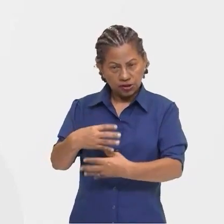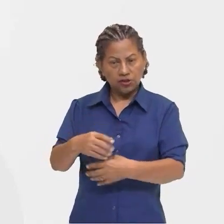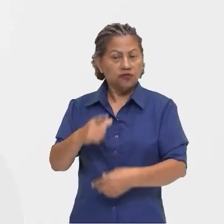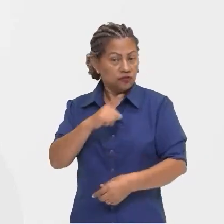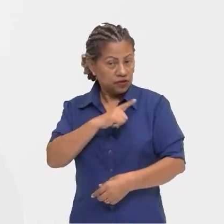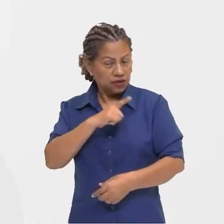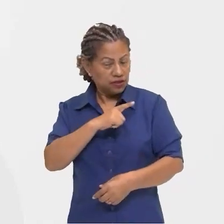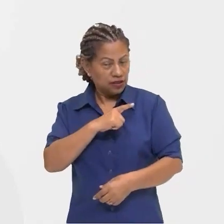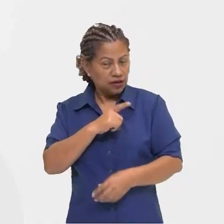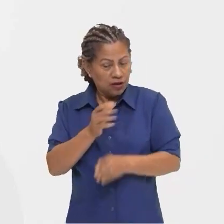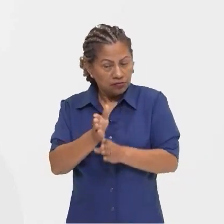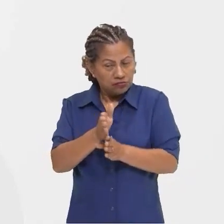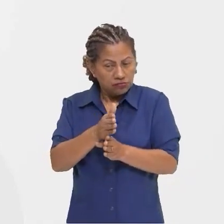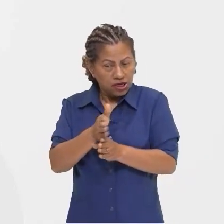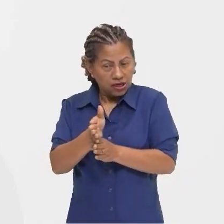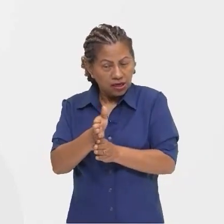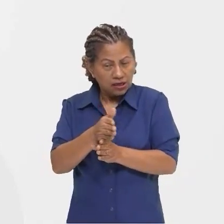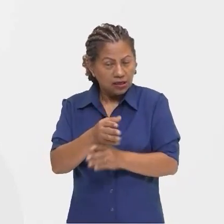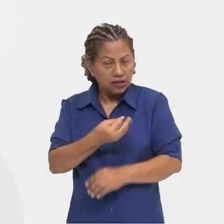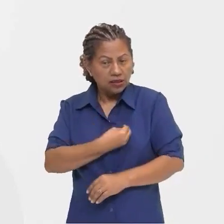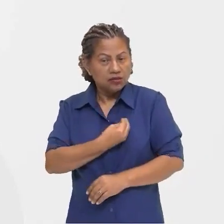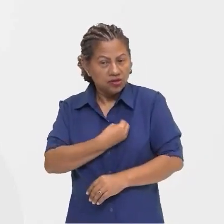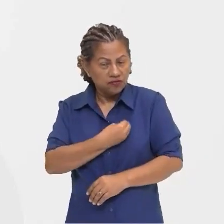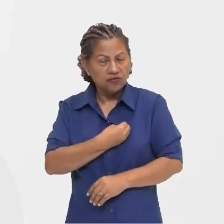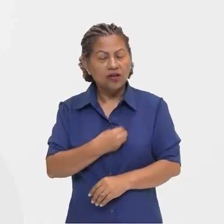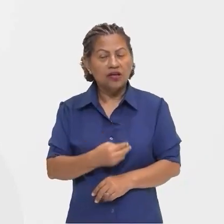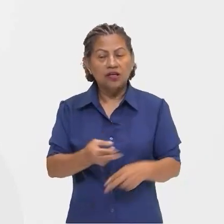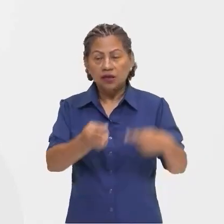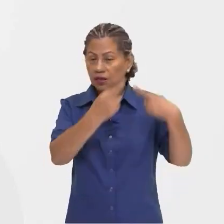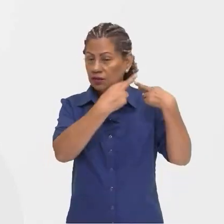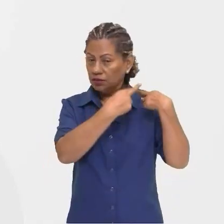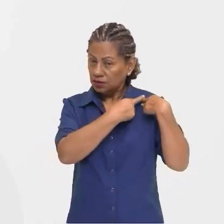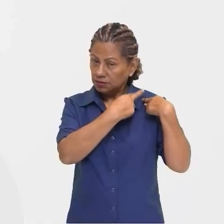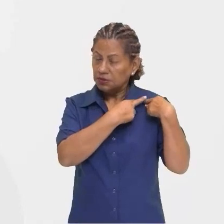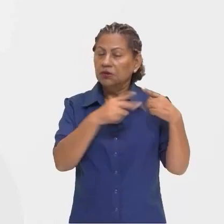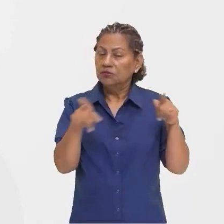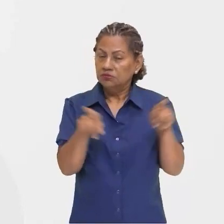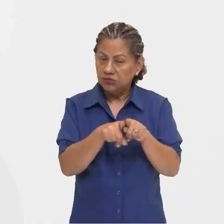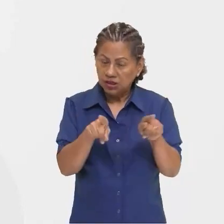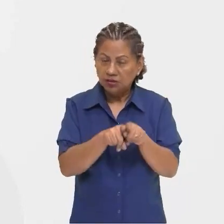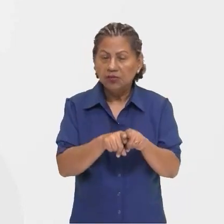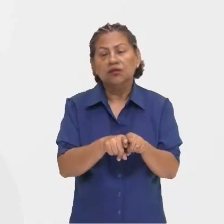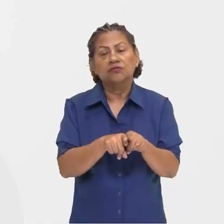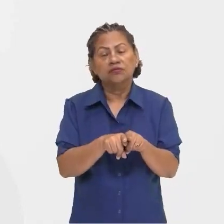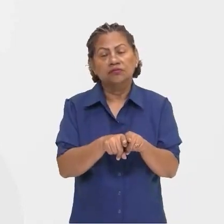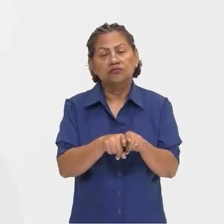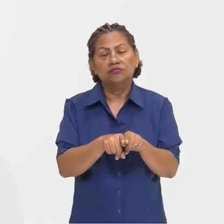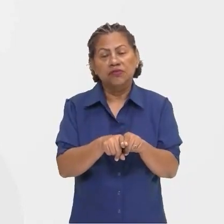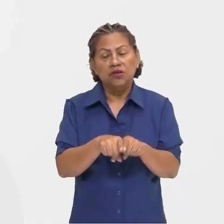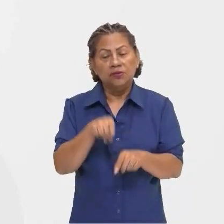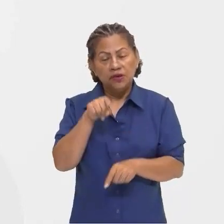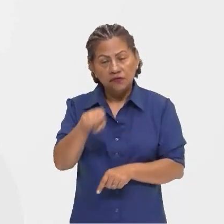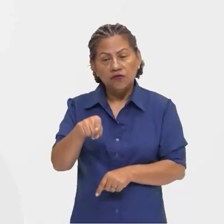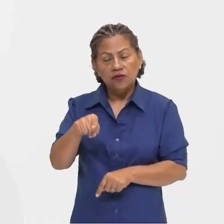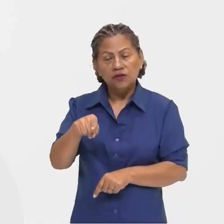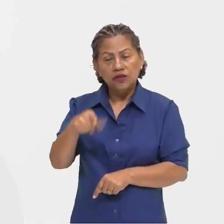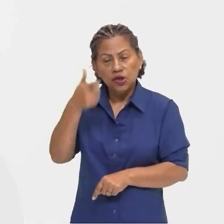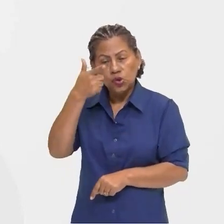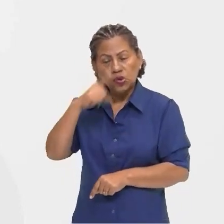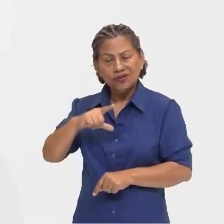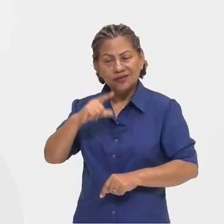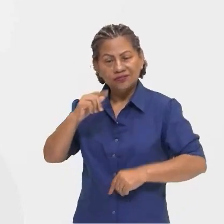com equilíbrio, que é o que eu acabei de falar, e responsabilidade. Assim é possível alcançar